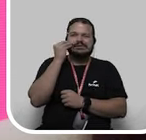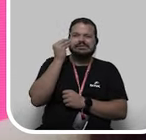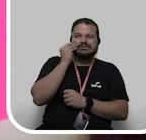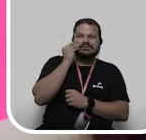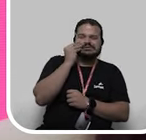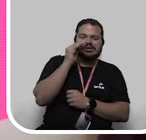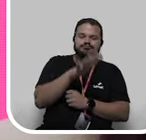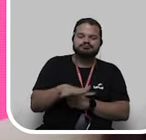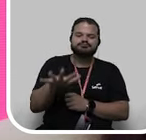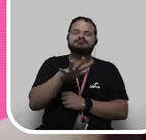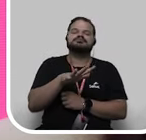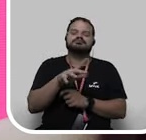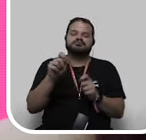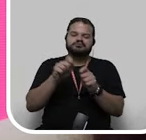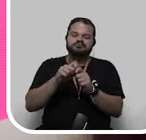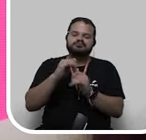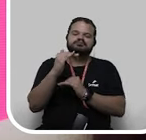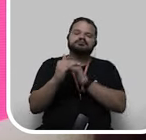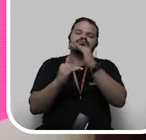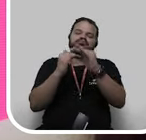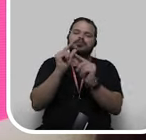e construir pequenos